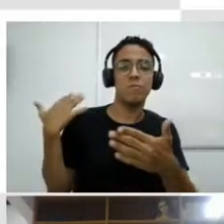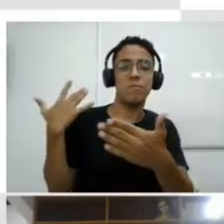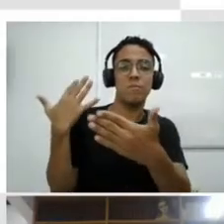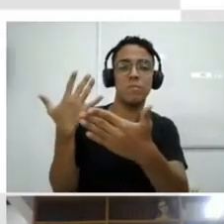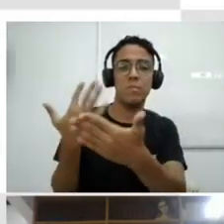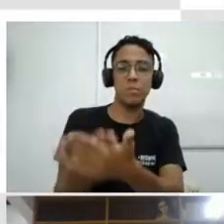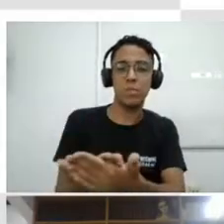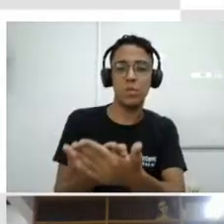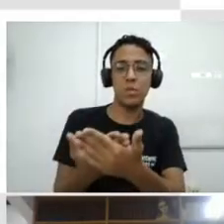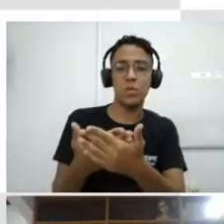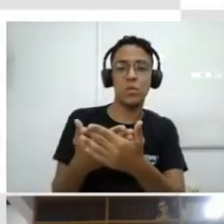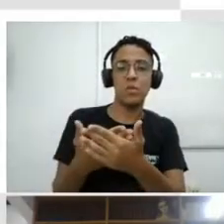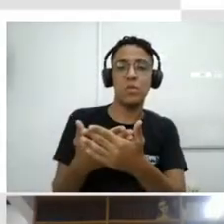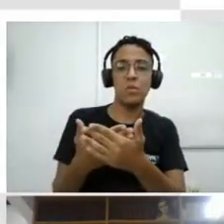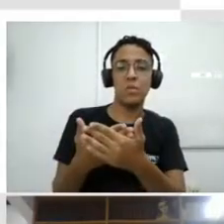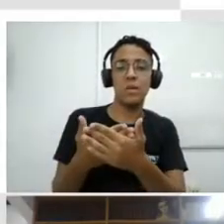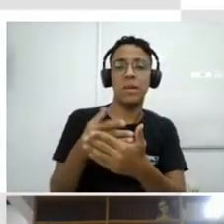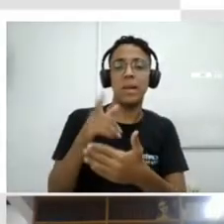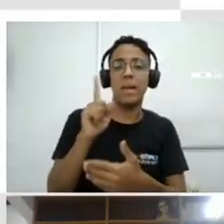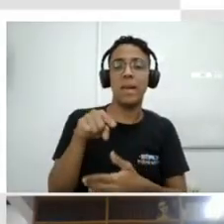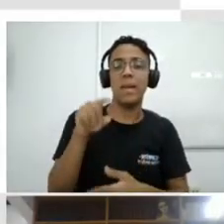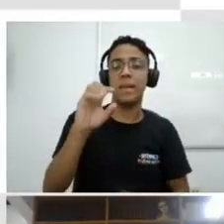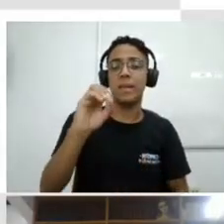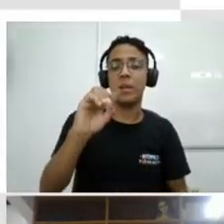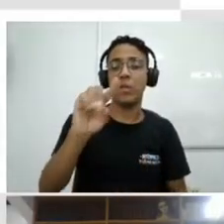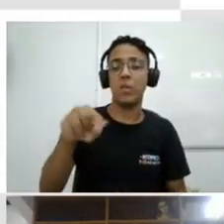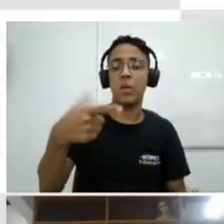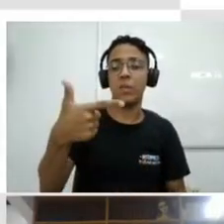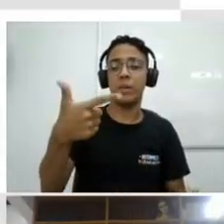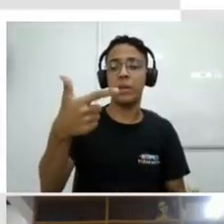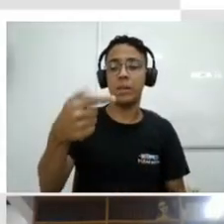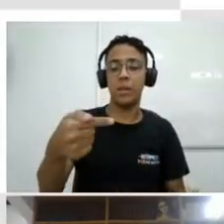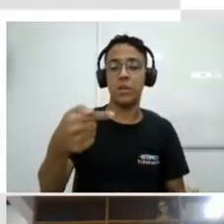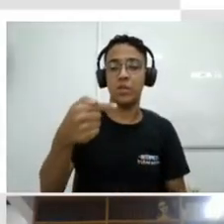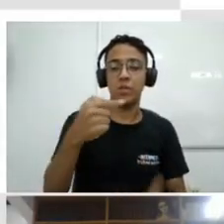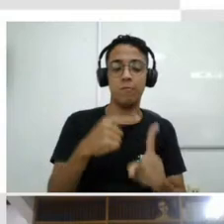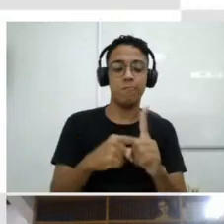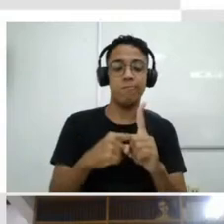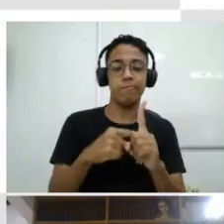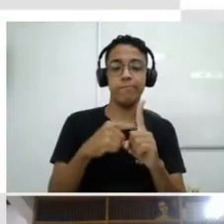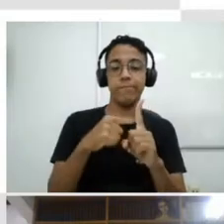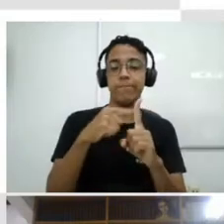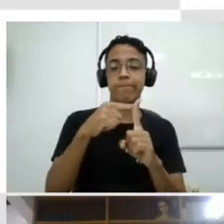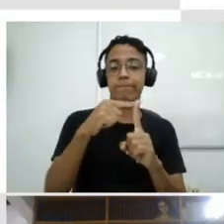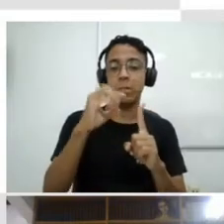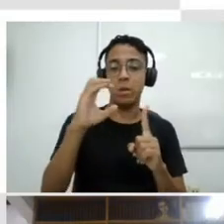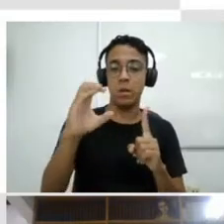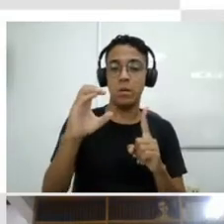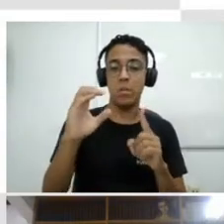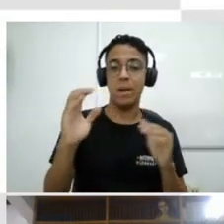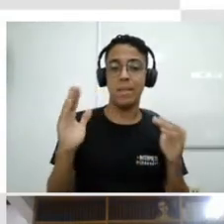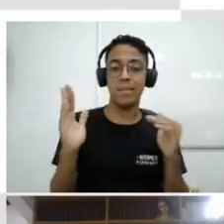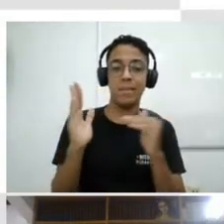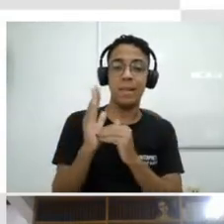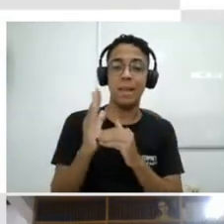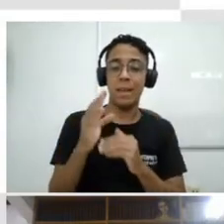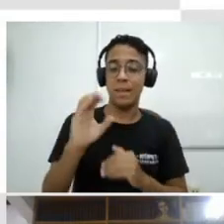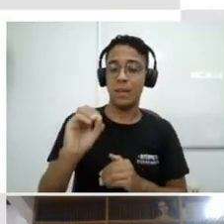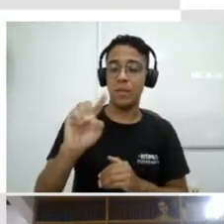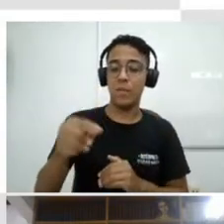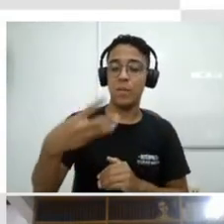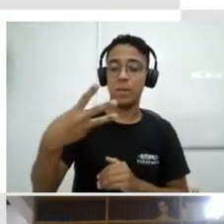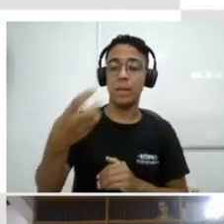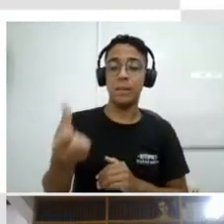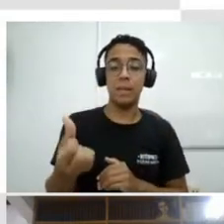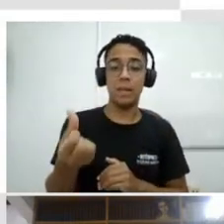2010. É de 0,27 graus Celsius a 36 graus Celsius por década. Ou seja, se nós estivermos nessa linha